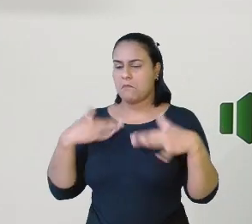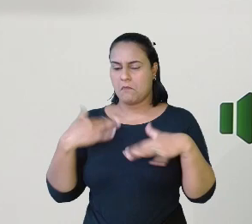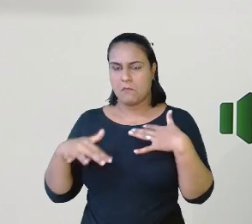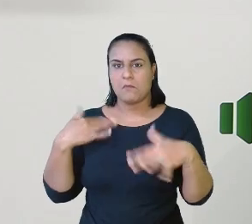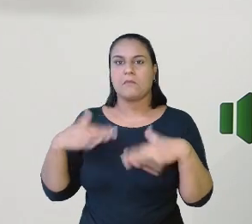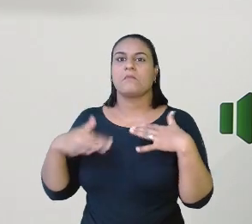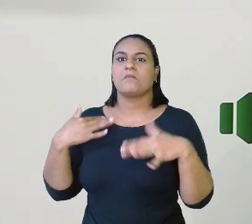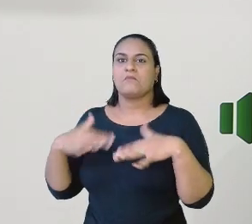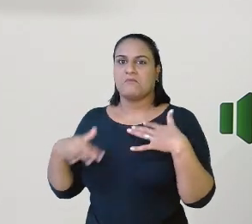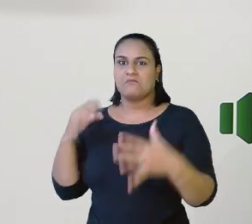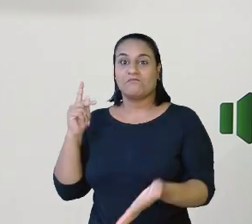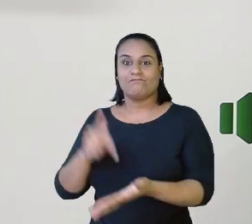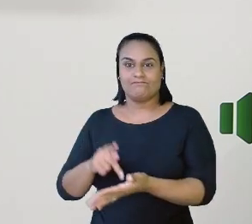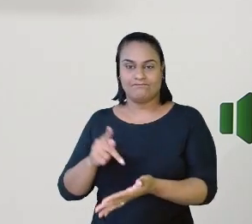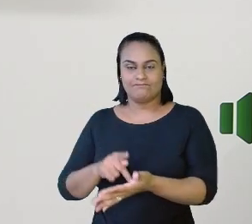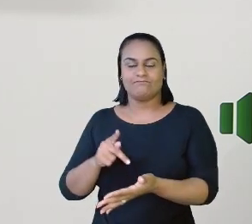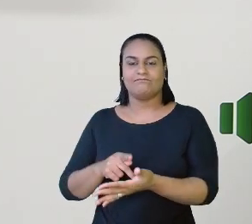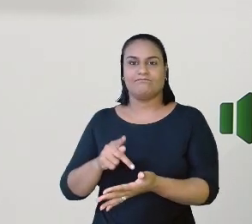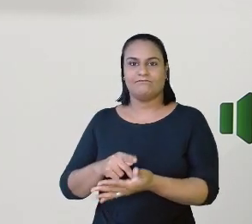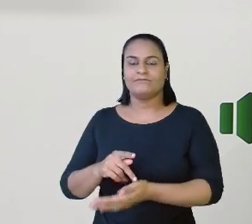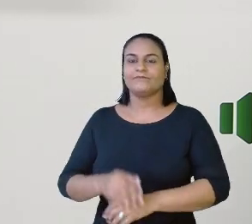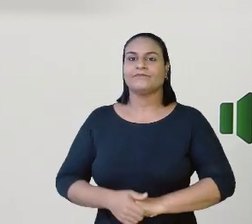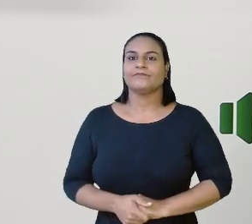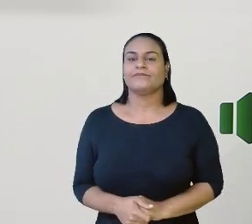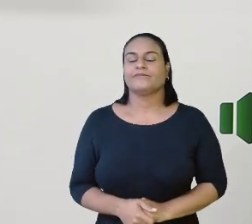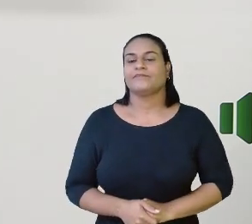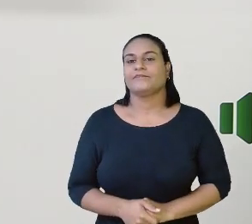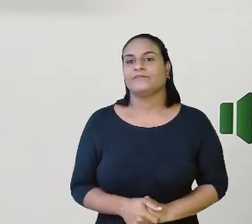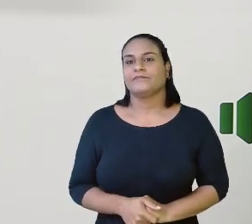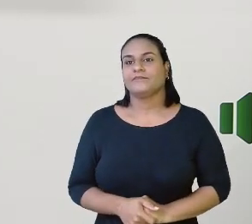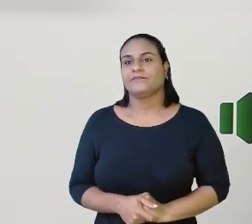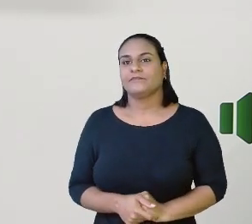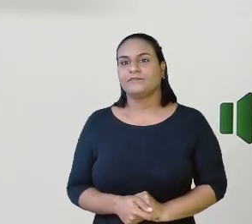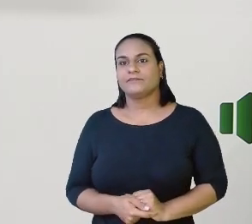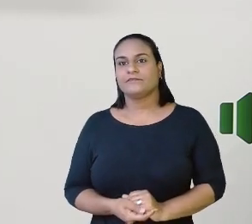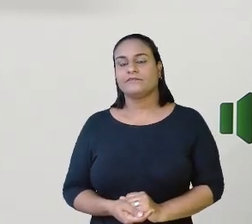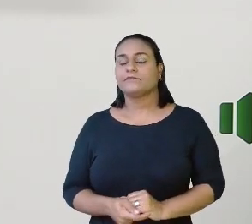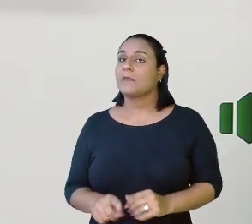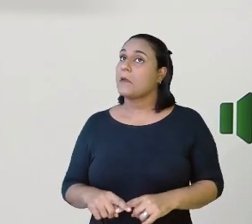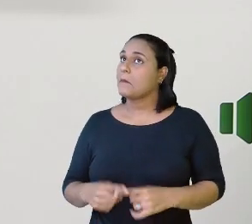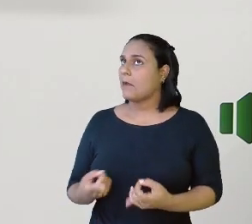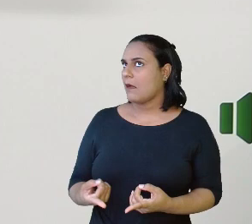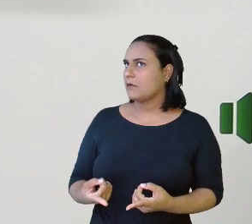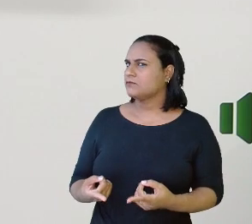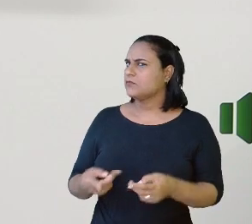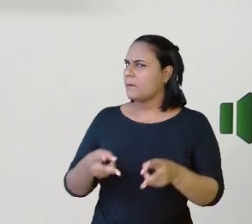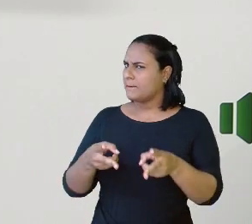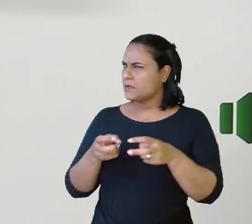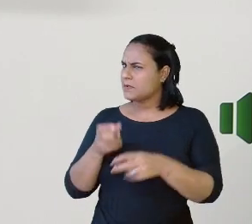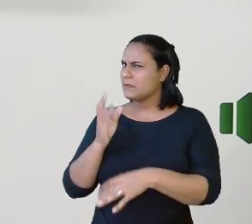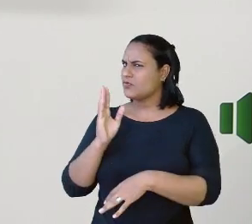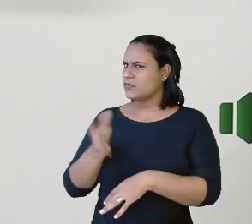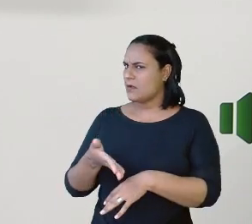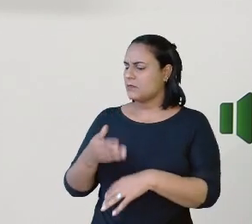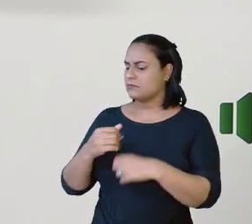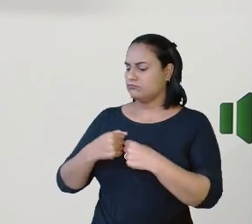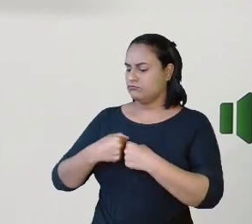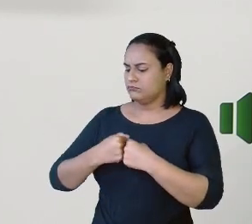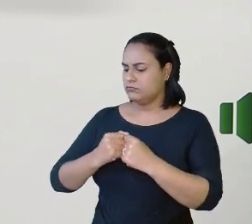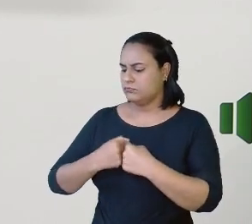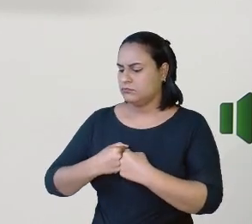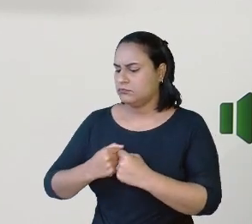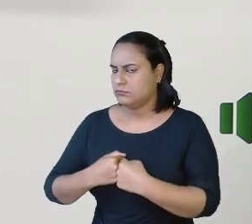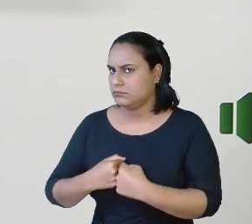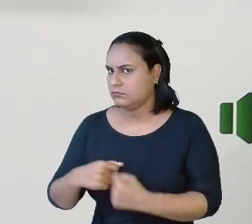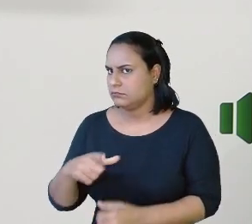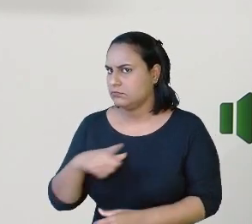mais movimentos em determinados locais. Mas já deu para perceber que a articulação